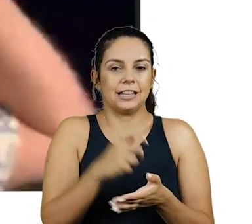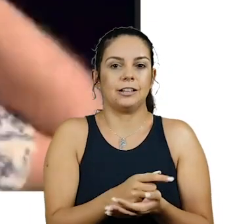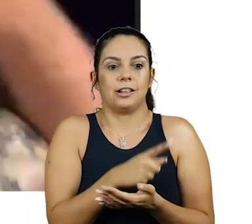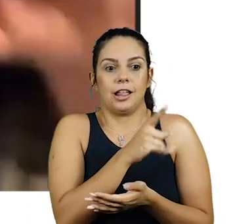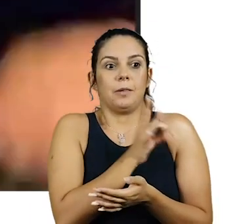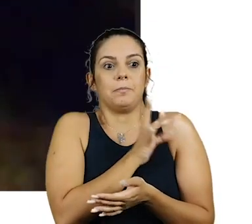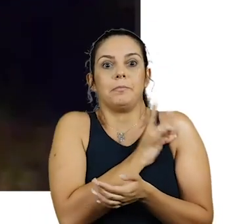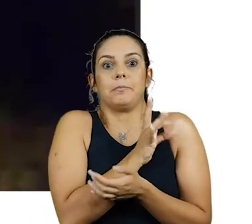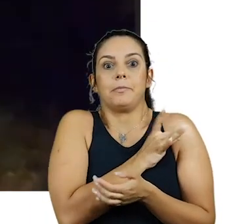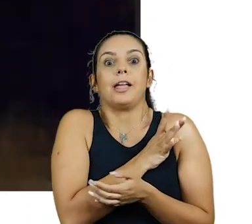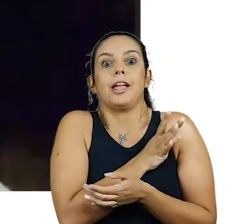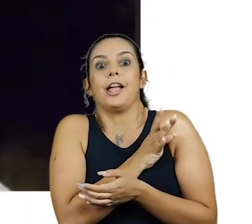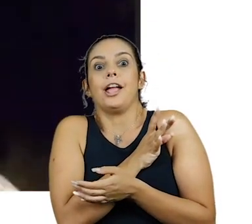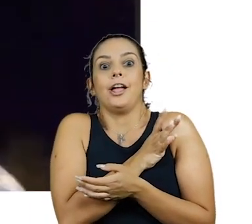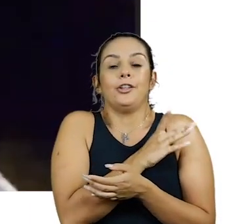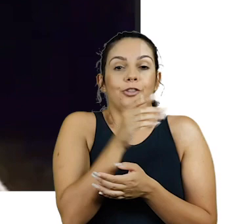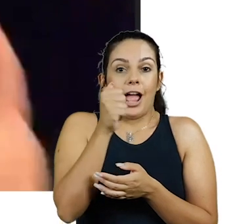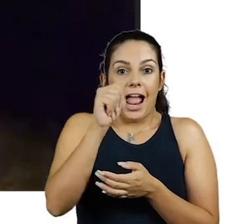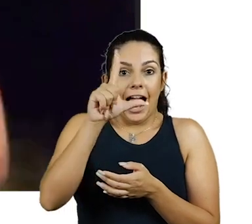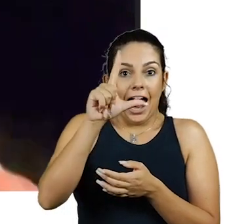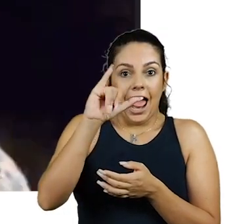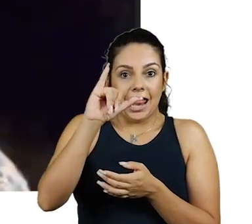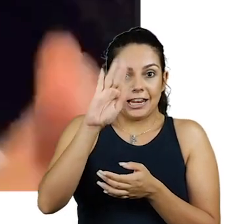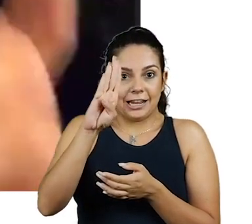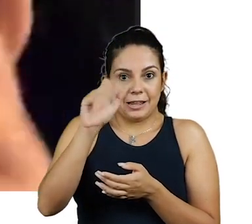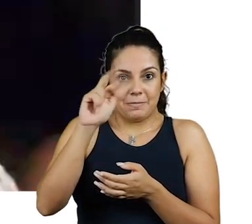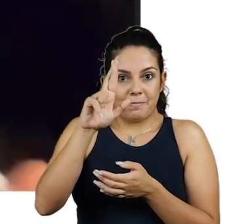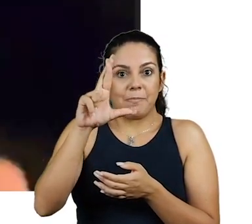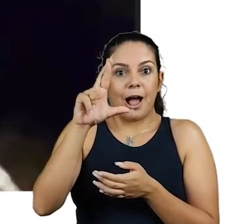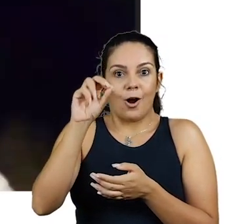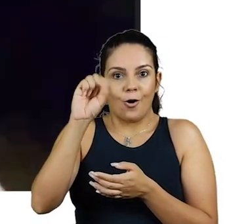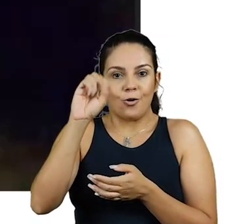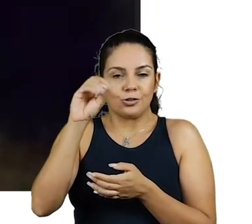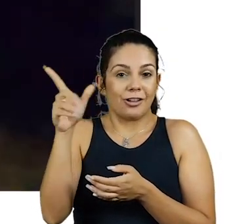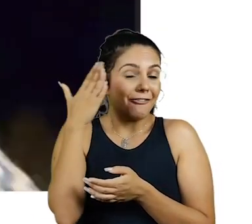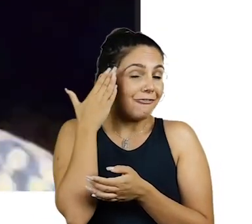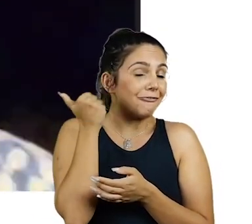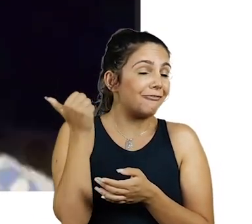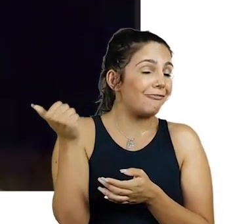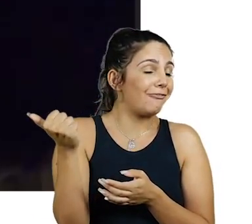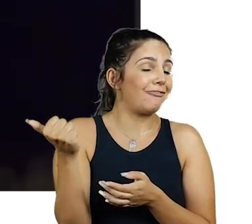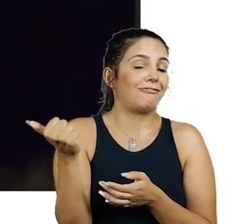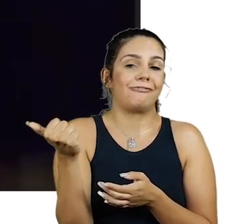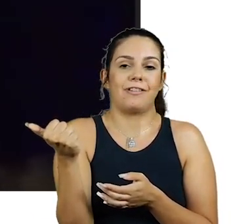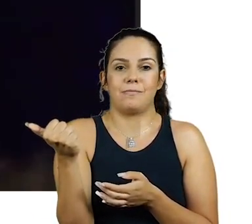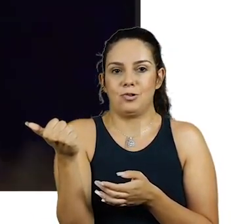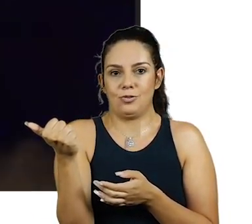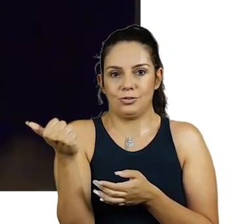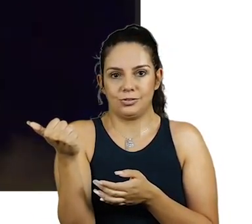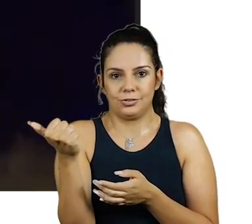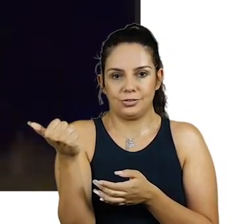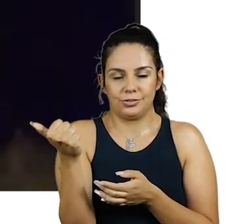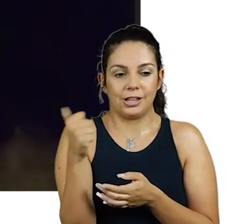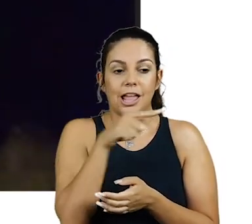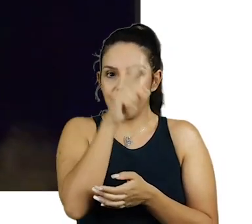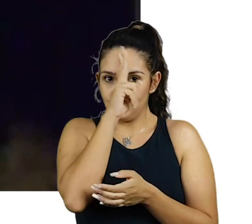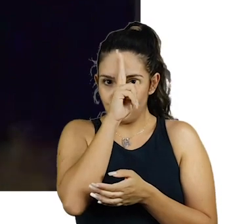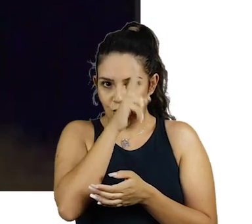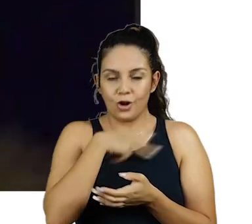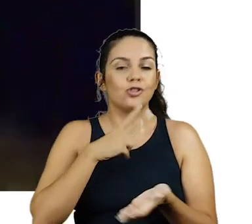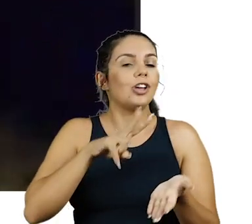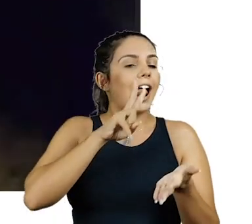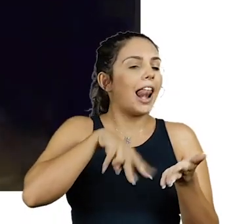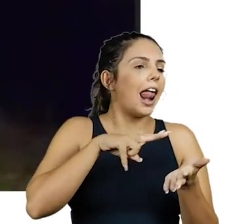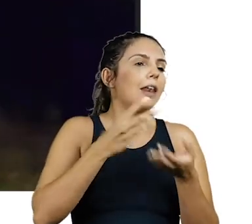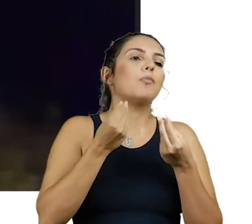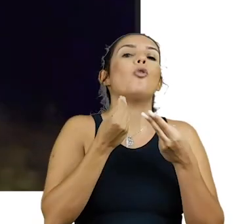aquele monstro sagrado. Essa história, do jeito que ela contou a primeira vez, eu já tinha lido em 277 entrevistas.